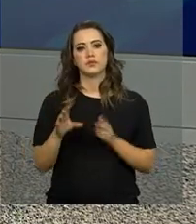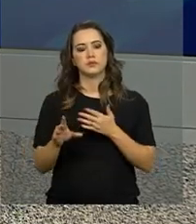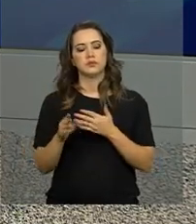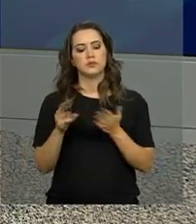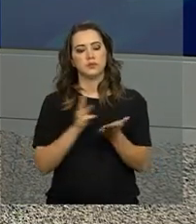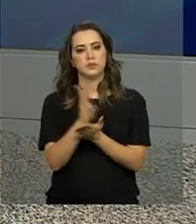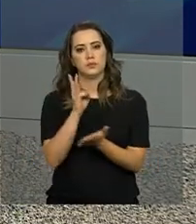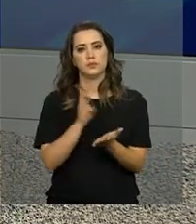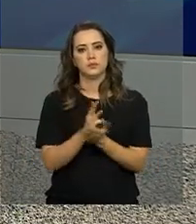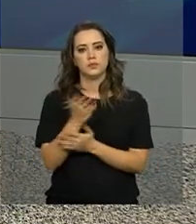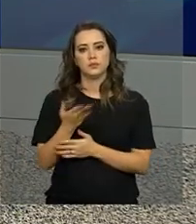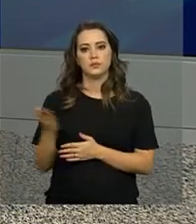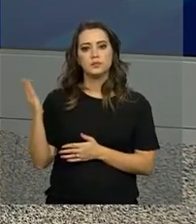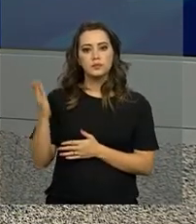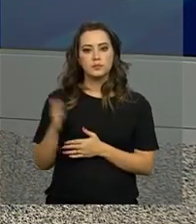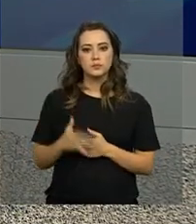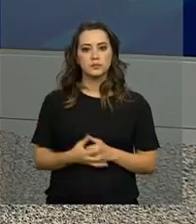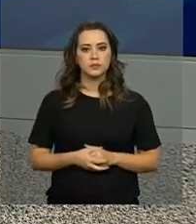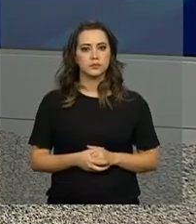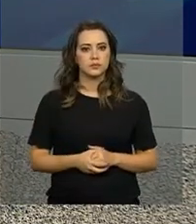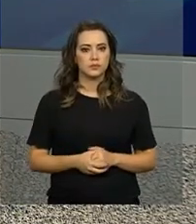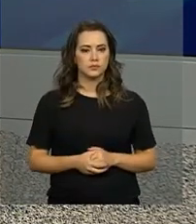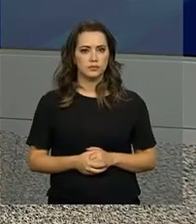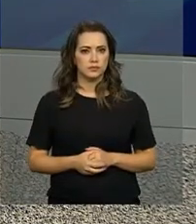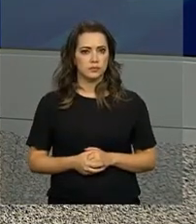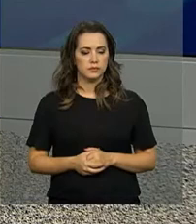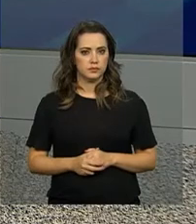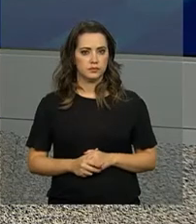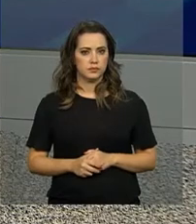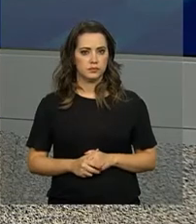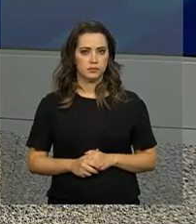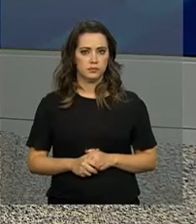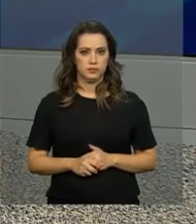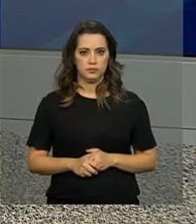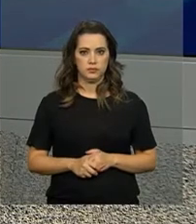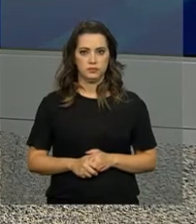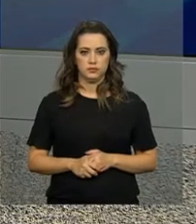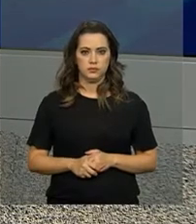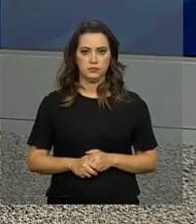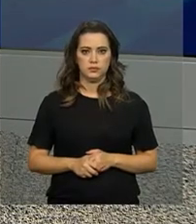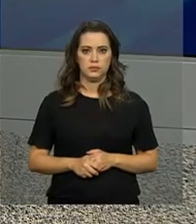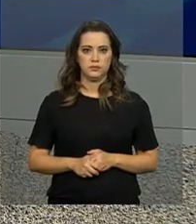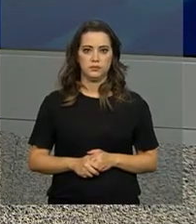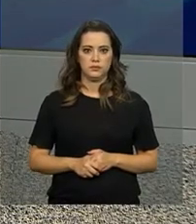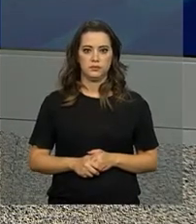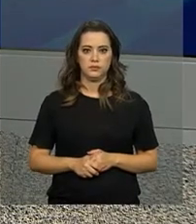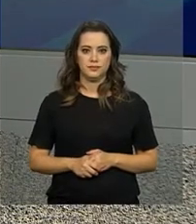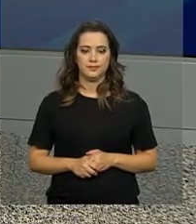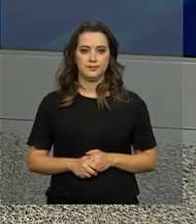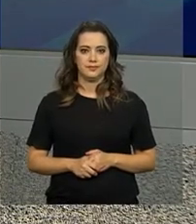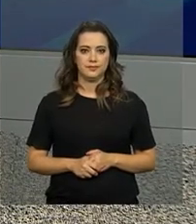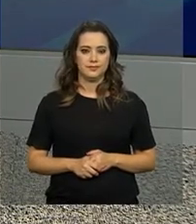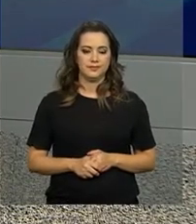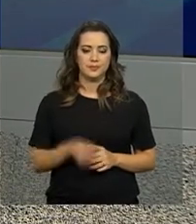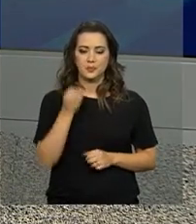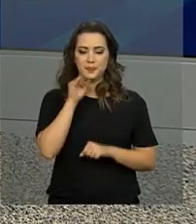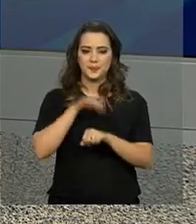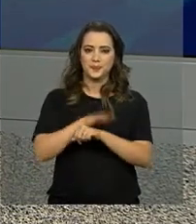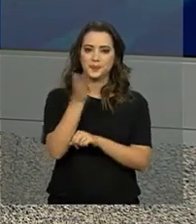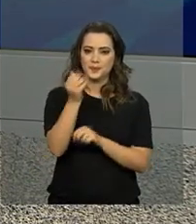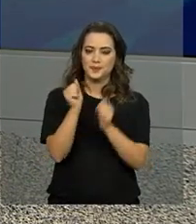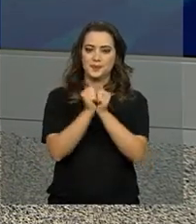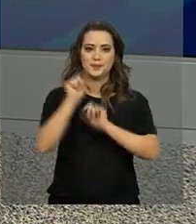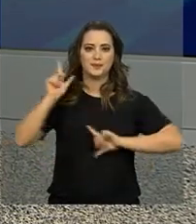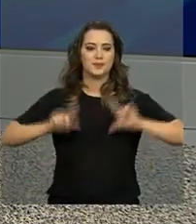WhatsApp. Anote aí, o número é o 619-9359-5084. Uma boa noite para